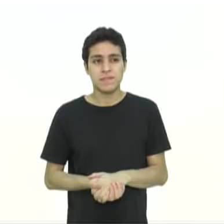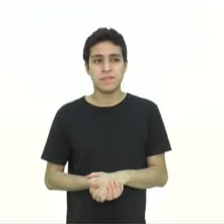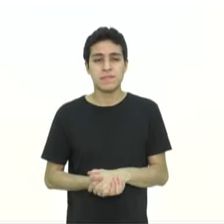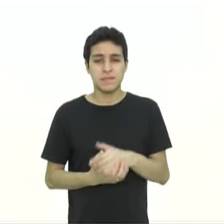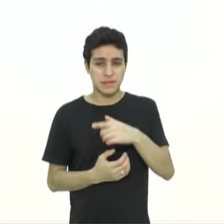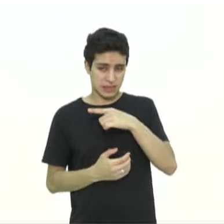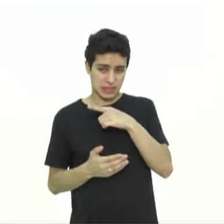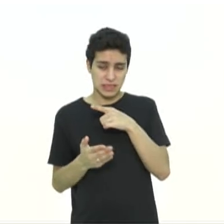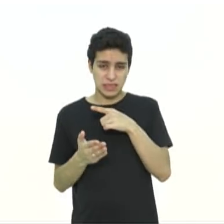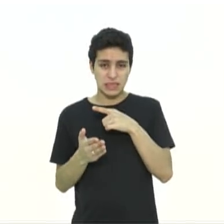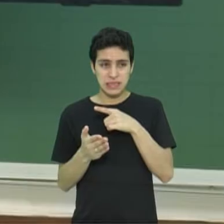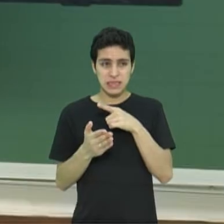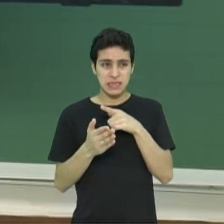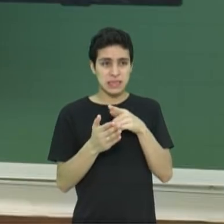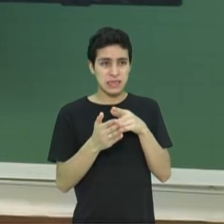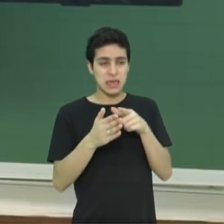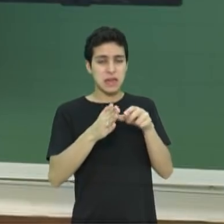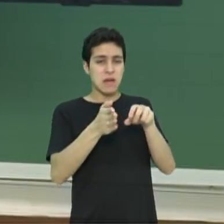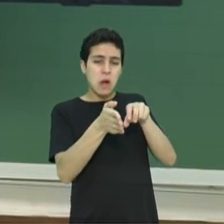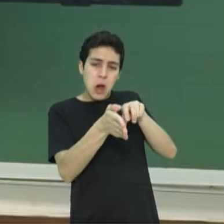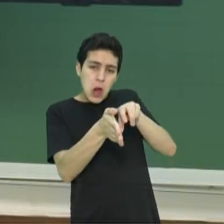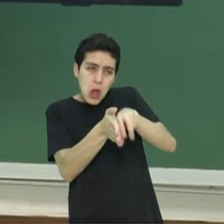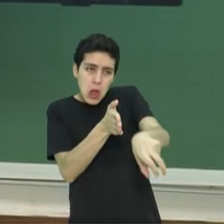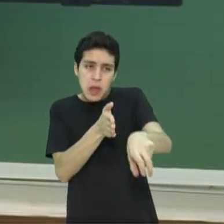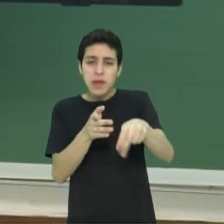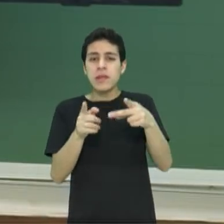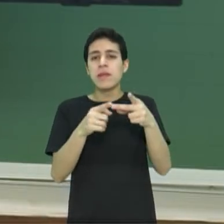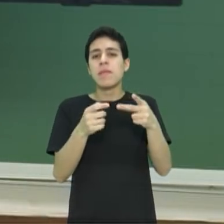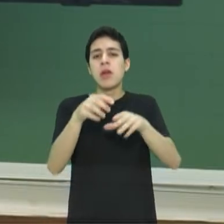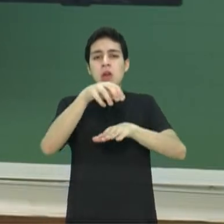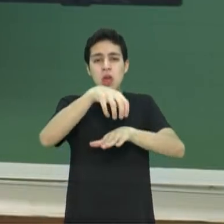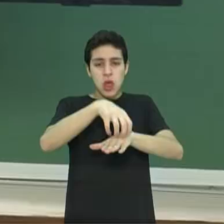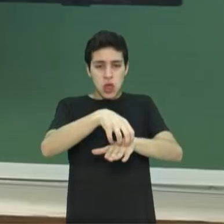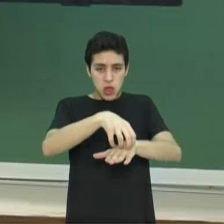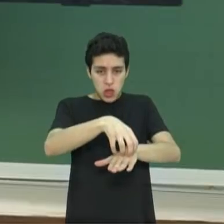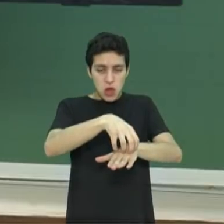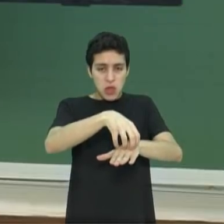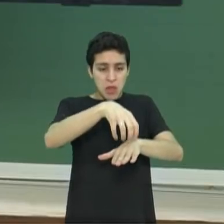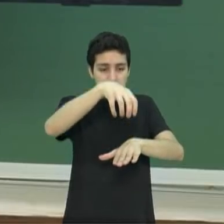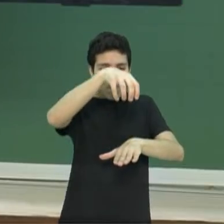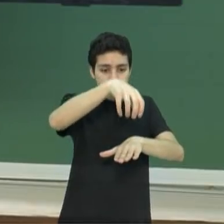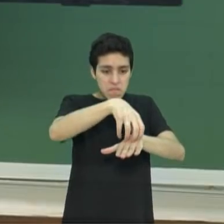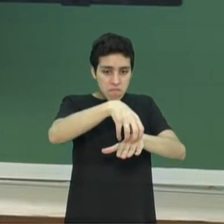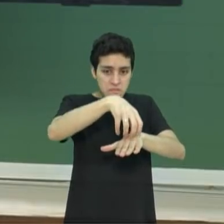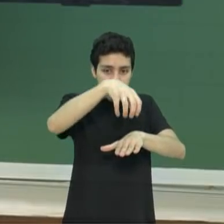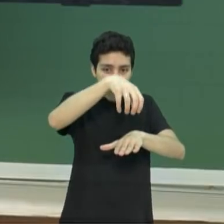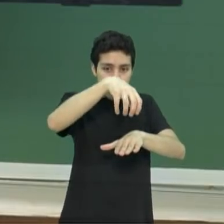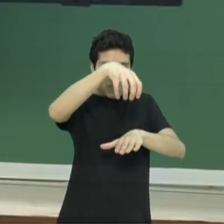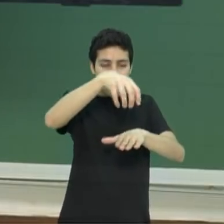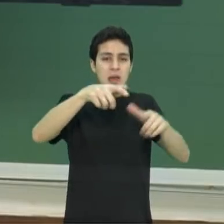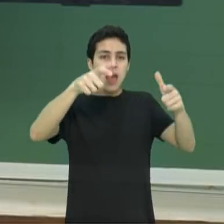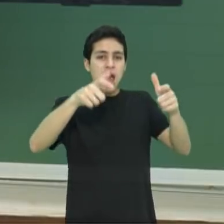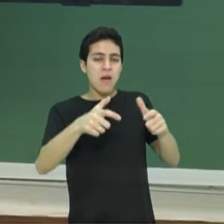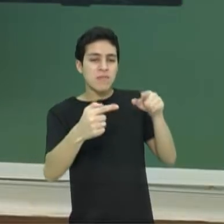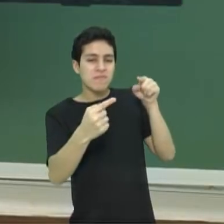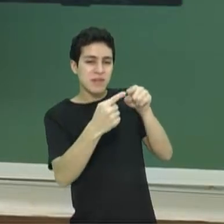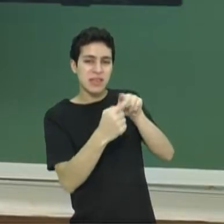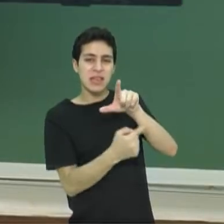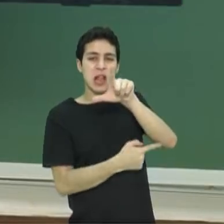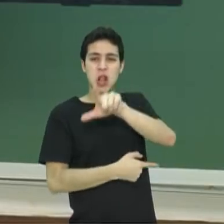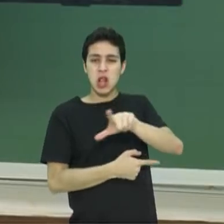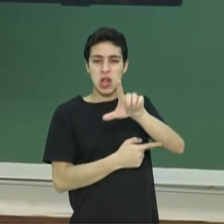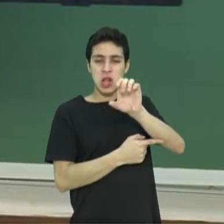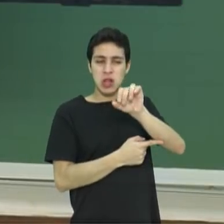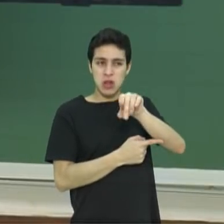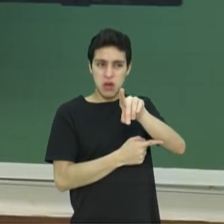um trem, né? um metrô e aquele ônibus de 2 andares, né? Que é característico de Londres, na Inglaterra. Temos o Big Ben ali atrás, o